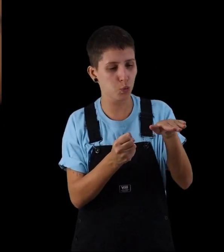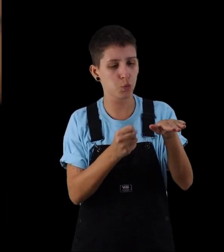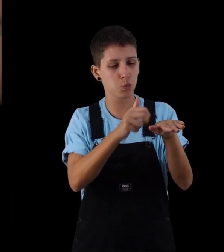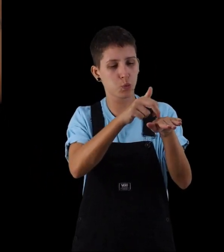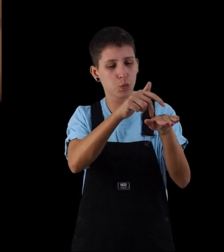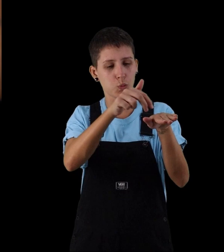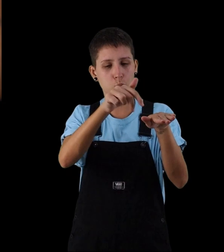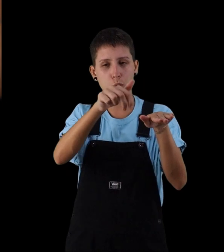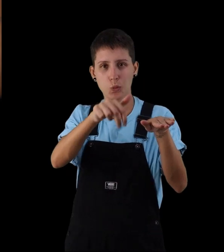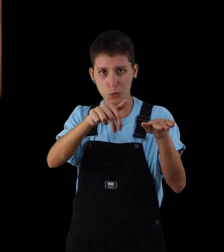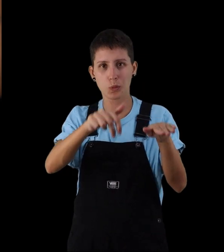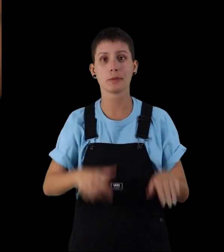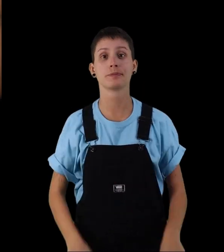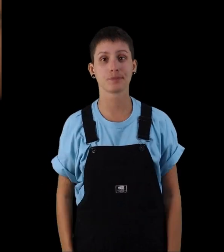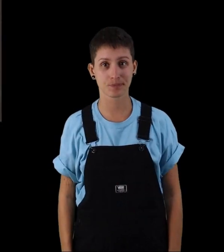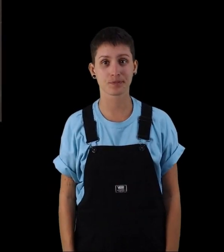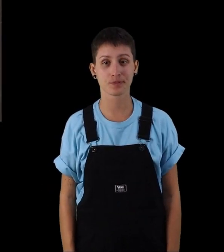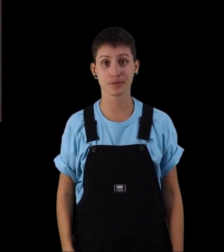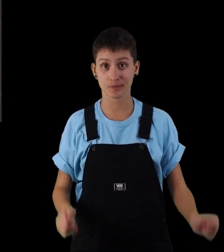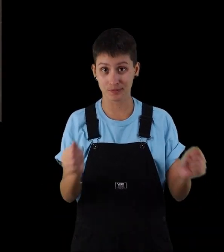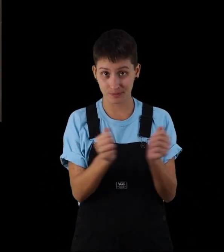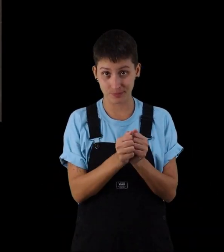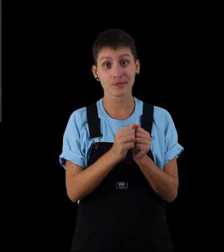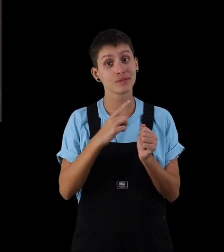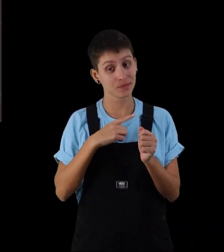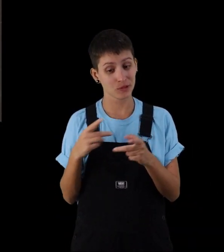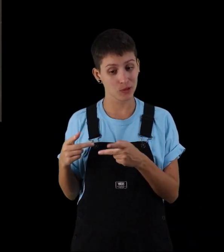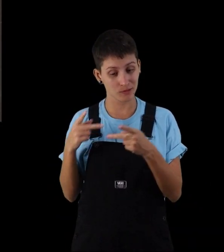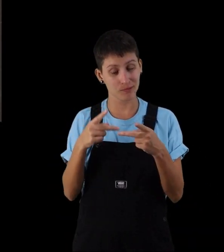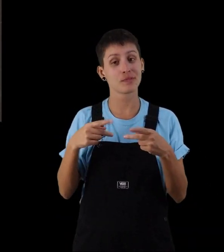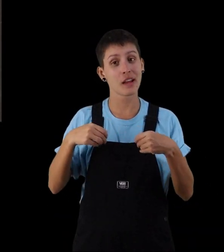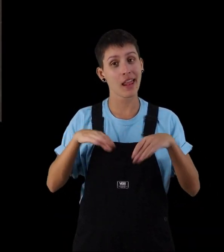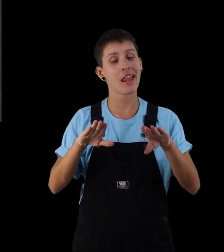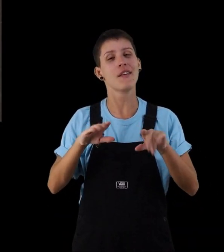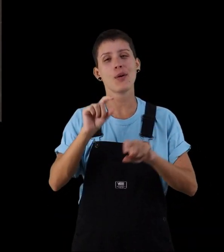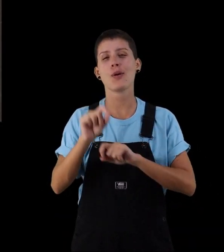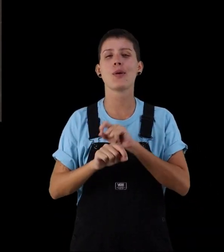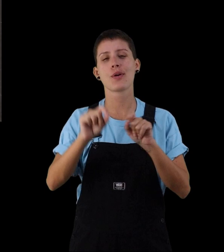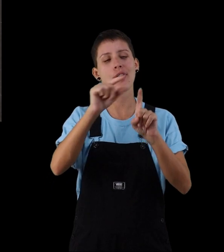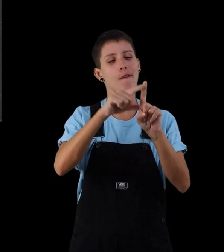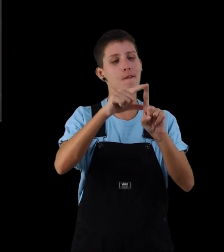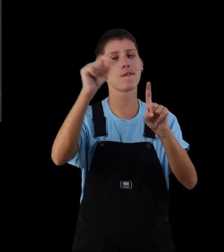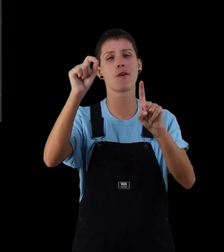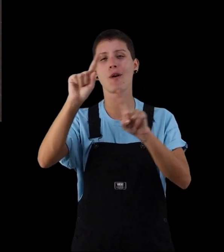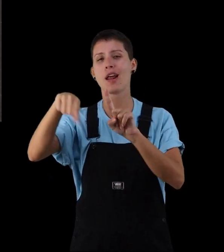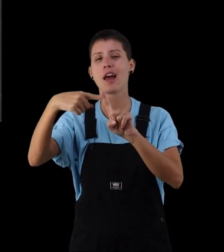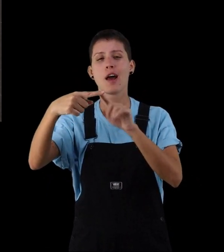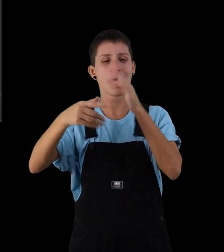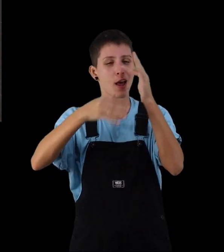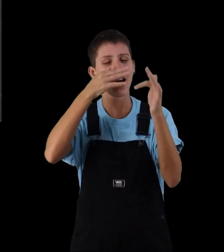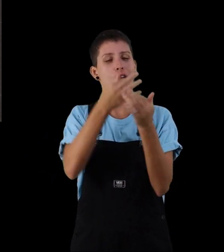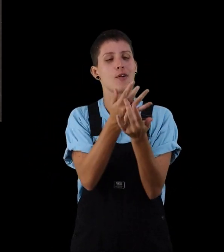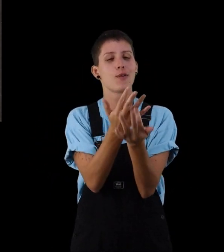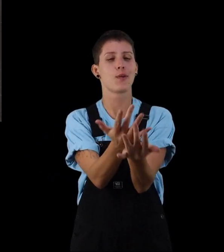Mãos de Liesa passam um rolo de madeira sobre a massa. Acompanhavam os convidados, que levavam folhas de palmeira e